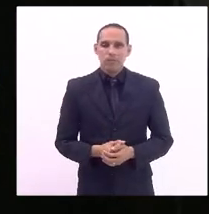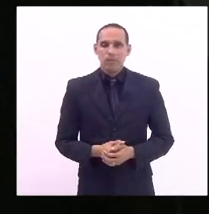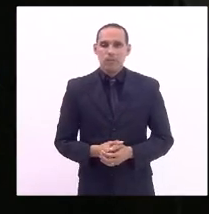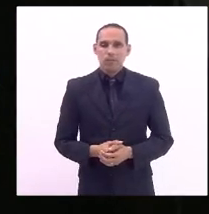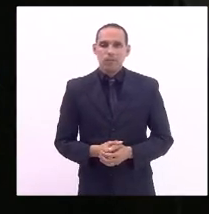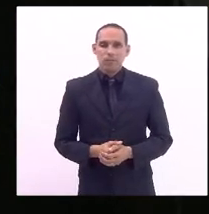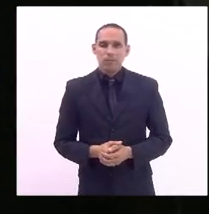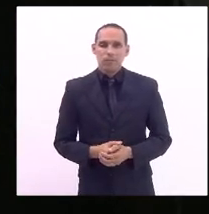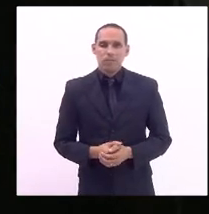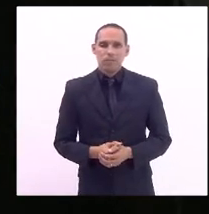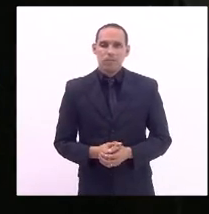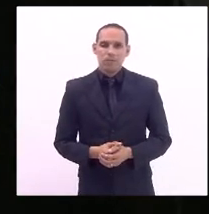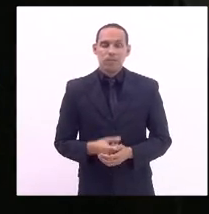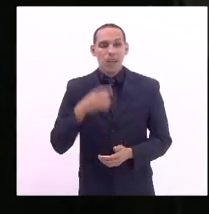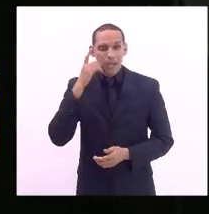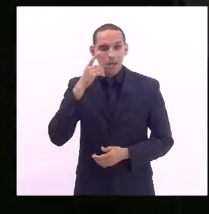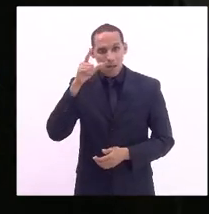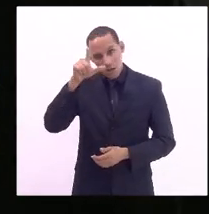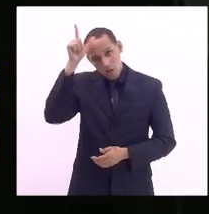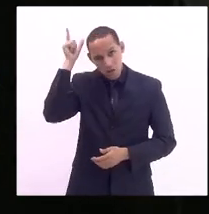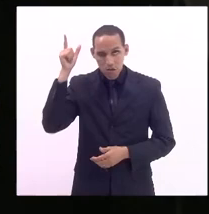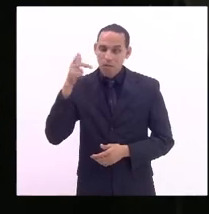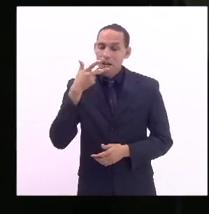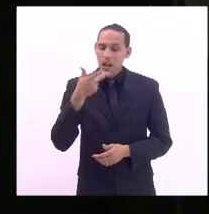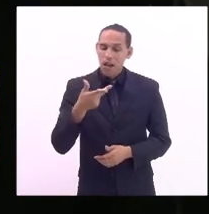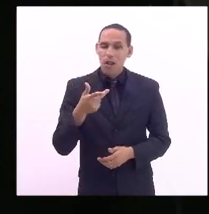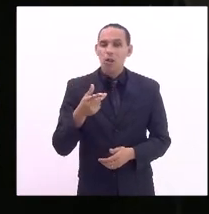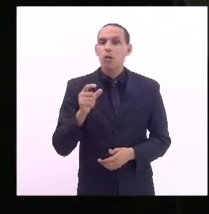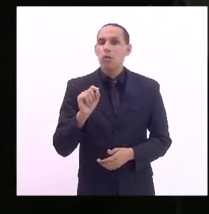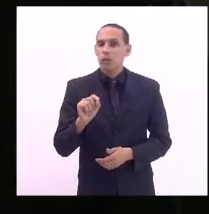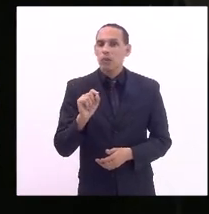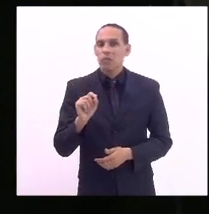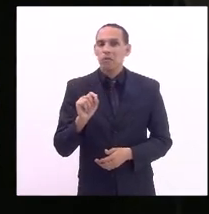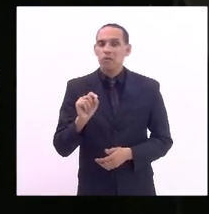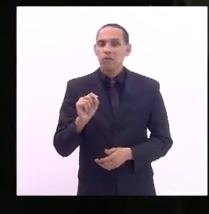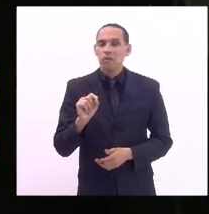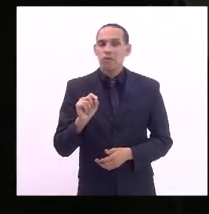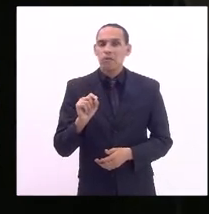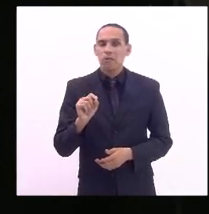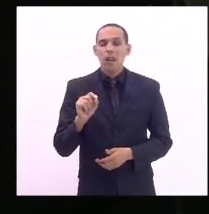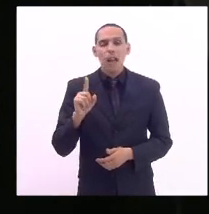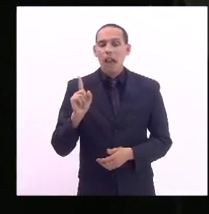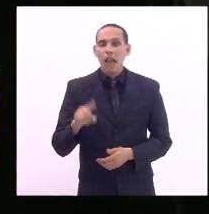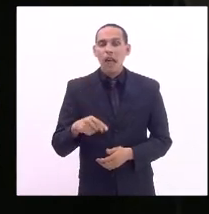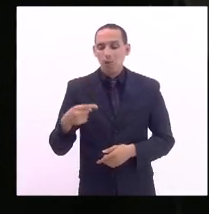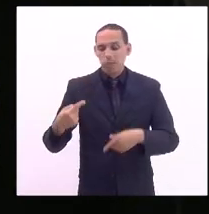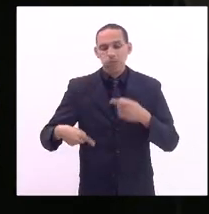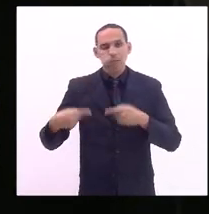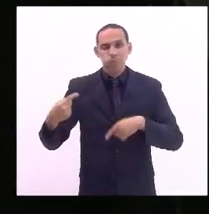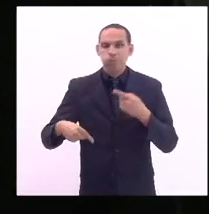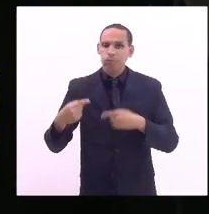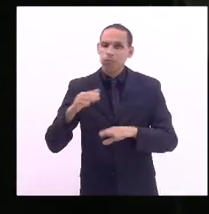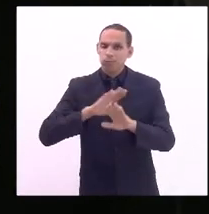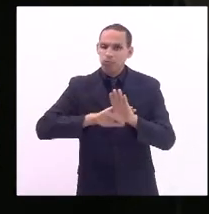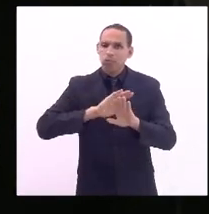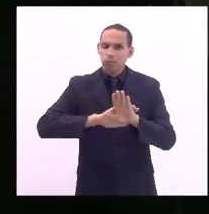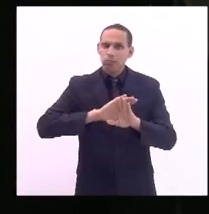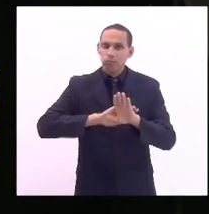E como o deputado Luiz Paulo falou, trata-se aqui de um debate